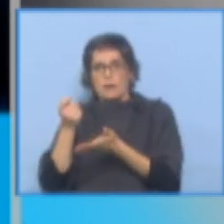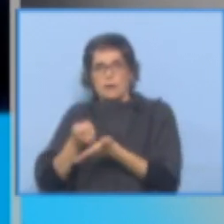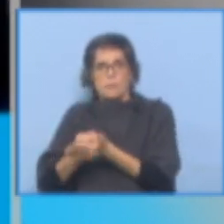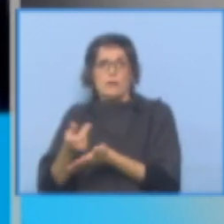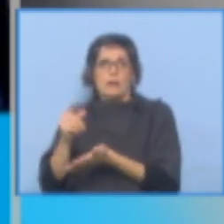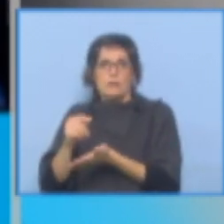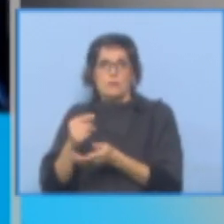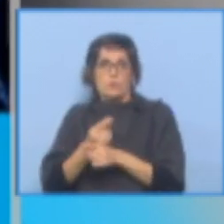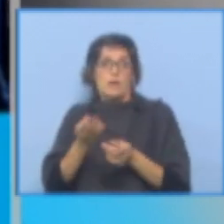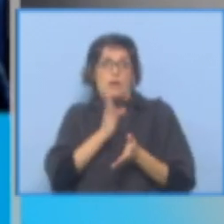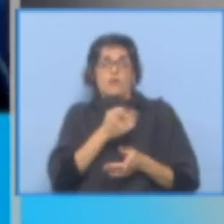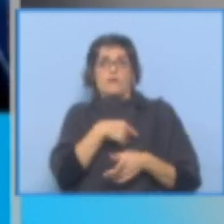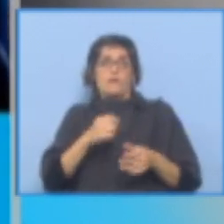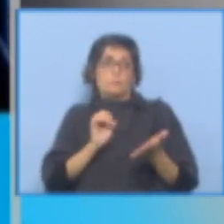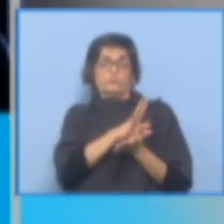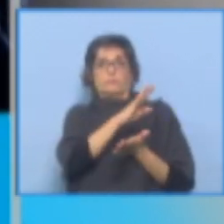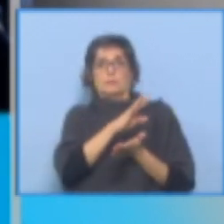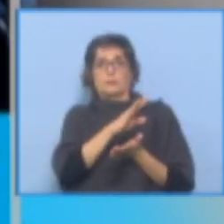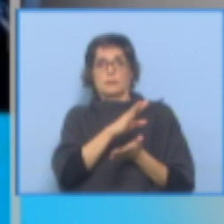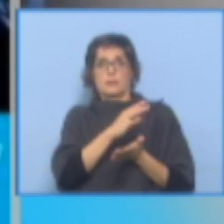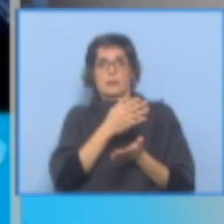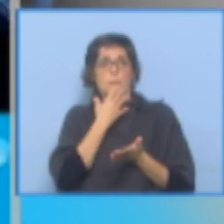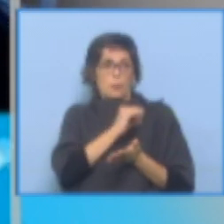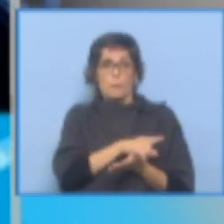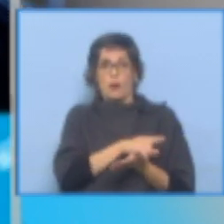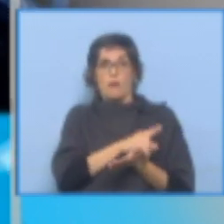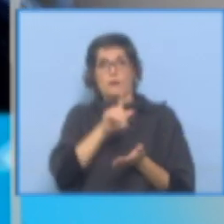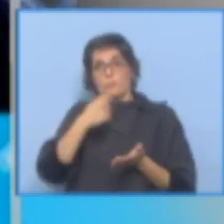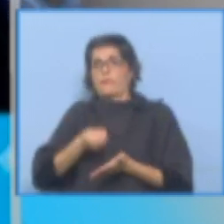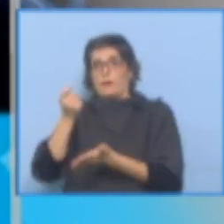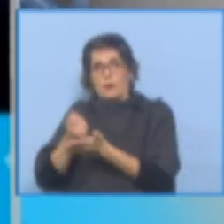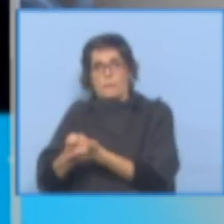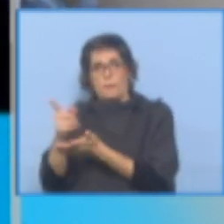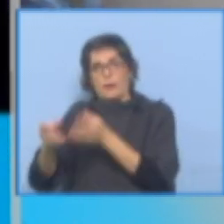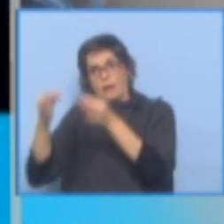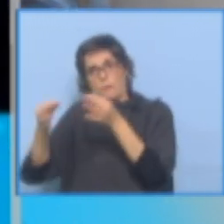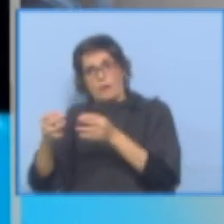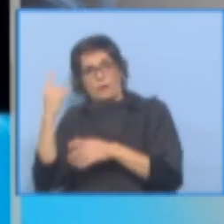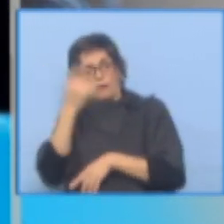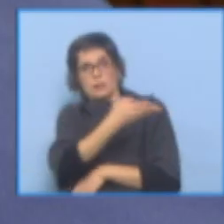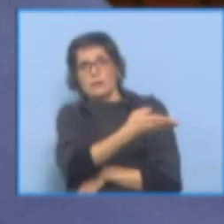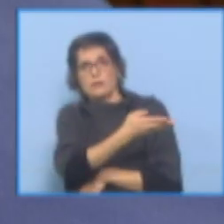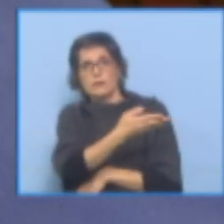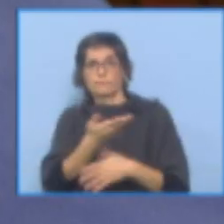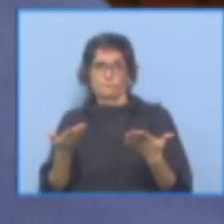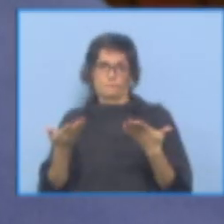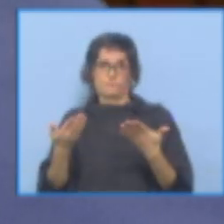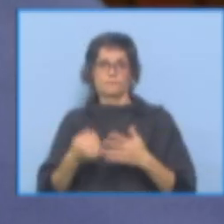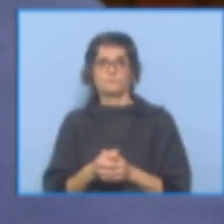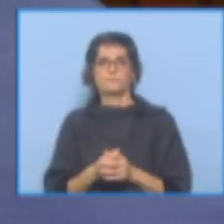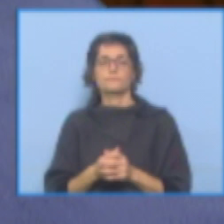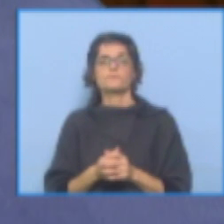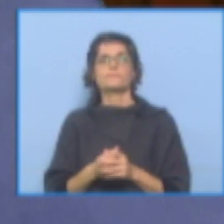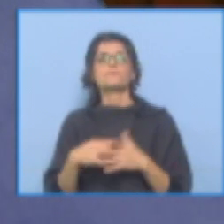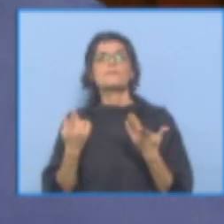sido despedido supostamente e injustamente, ainda tem que despender um monte de dinheiro para fazer valer a sua parte. Depois também